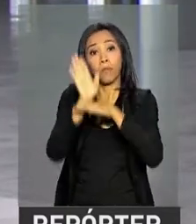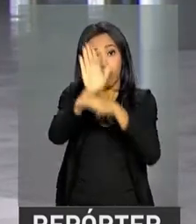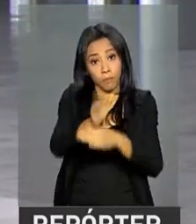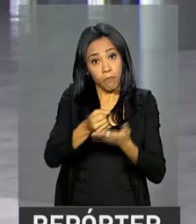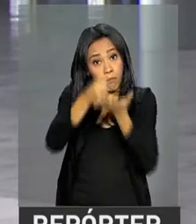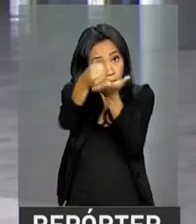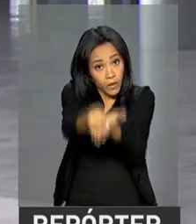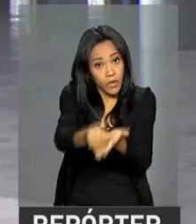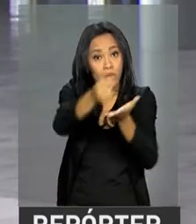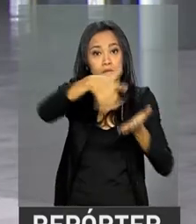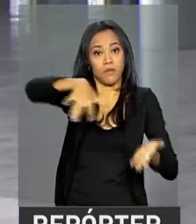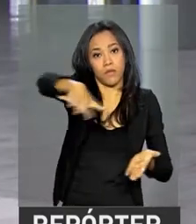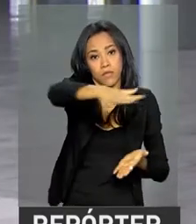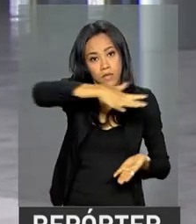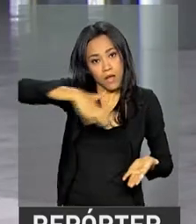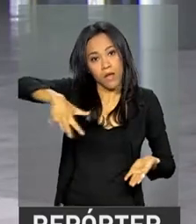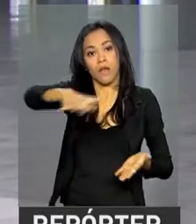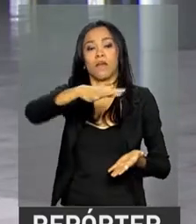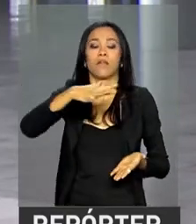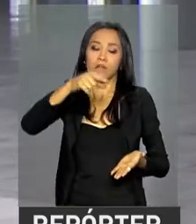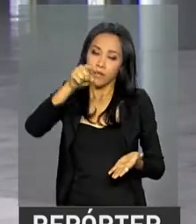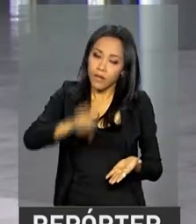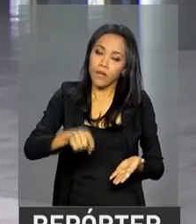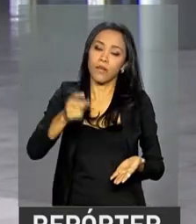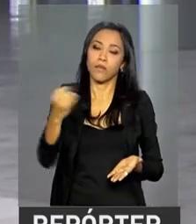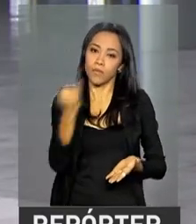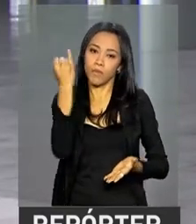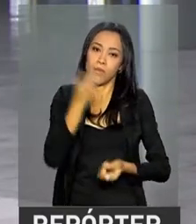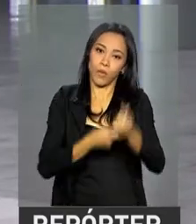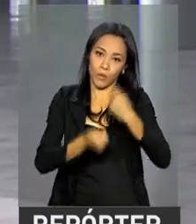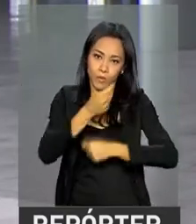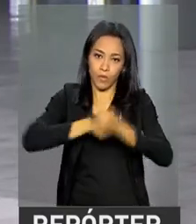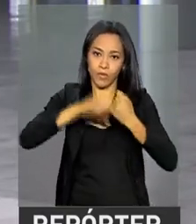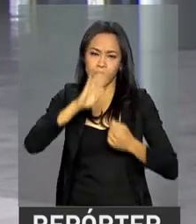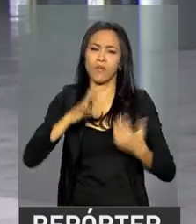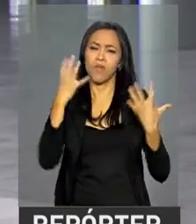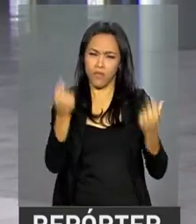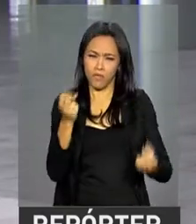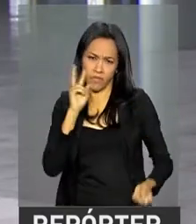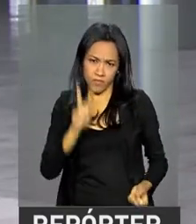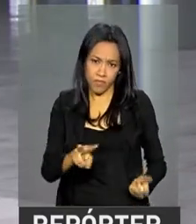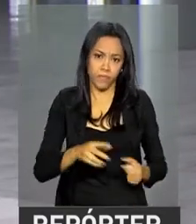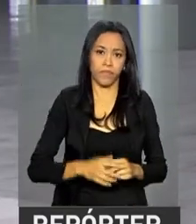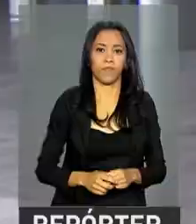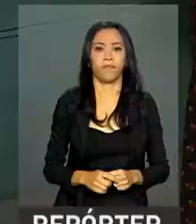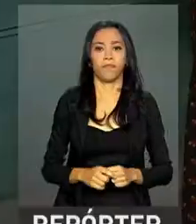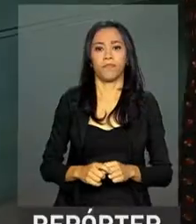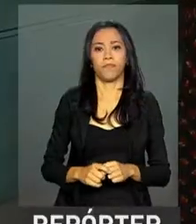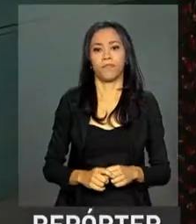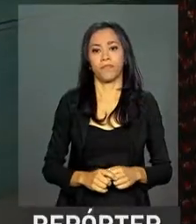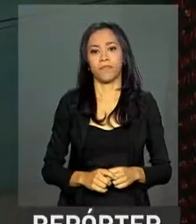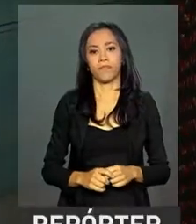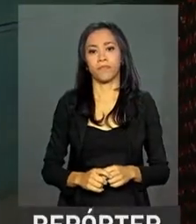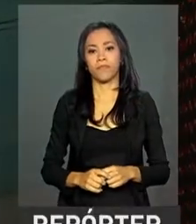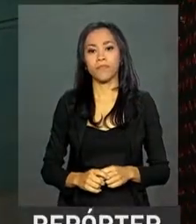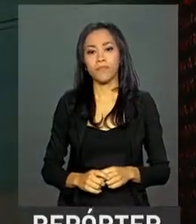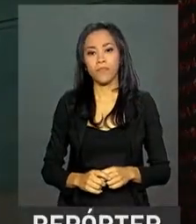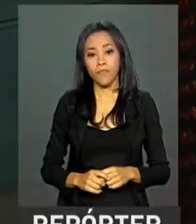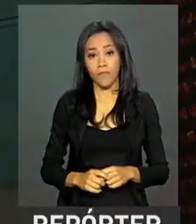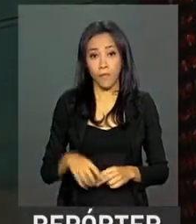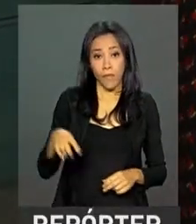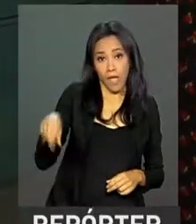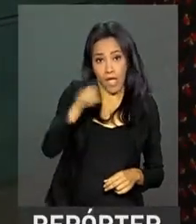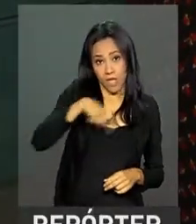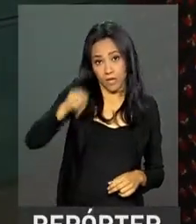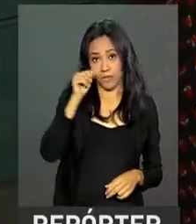importante para a economia brasileira vamos ver na reportagem como foi esse evento elas